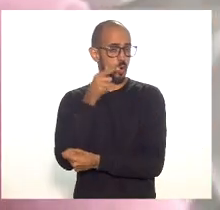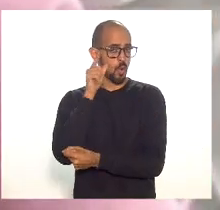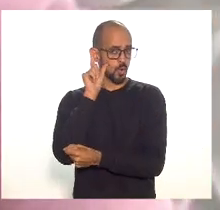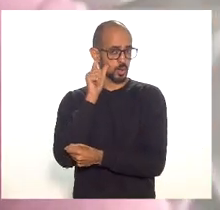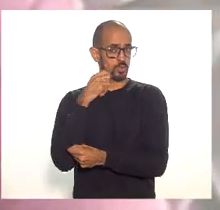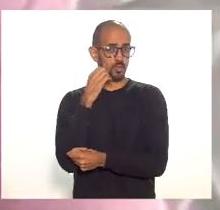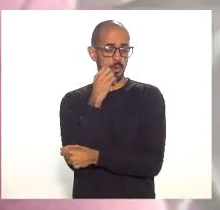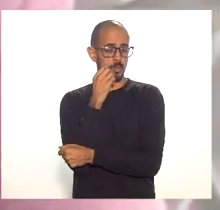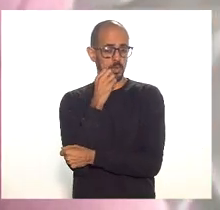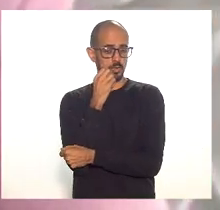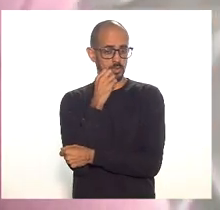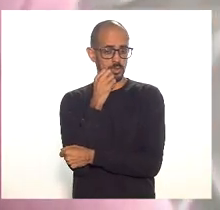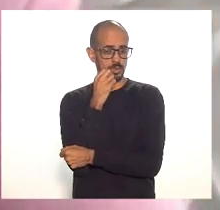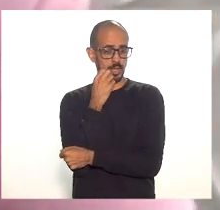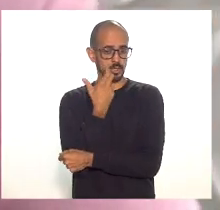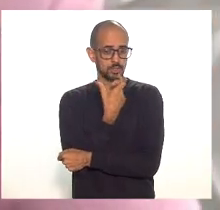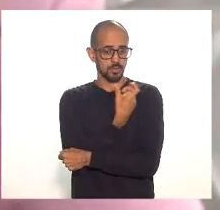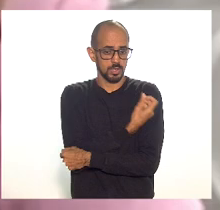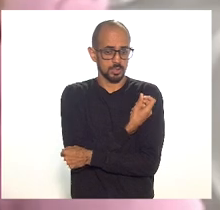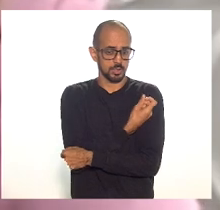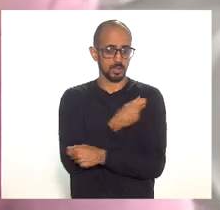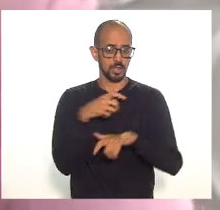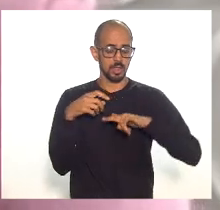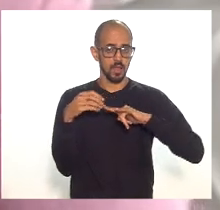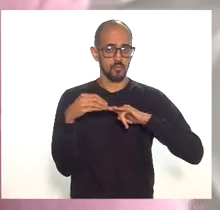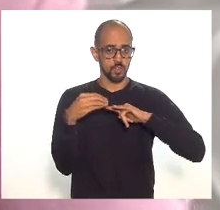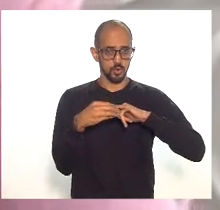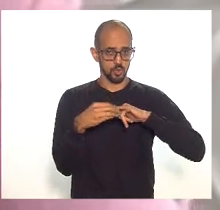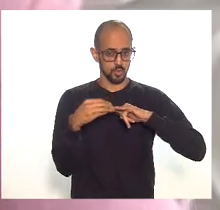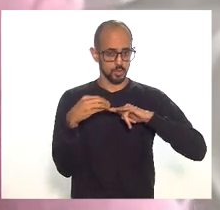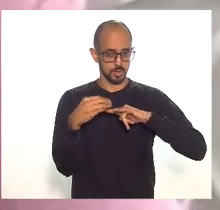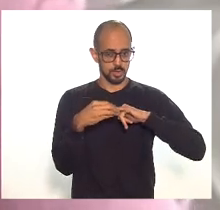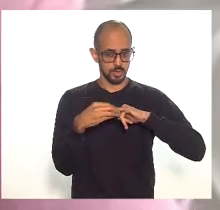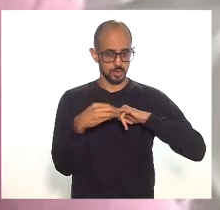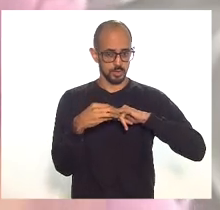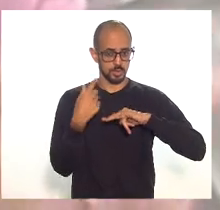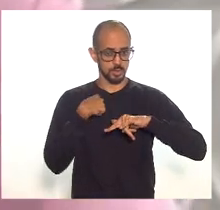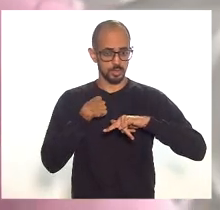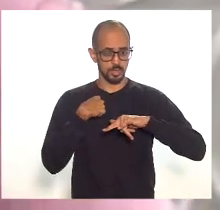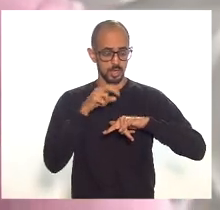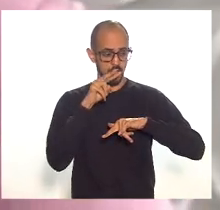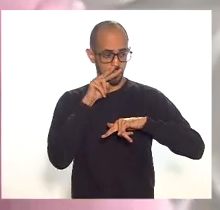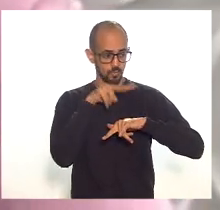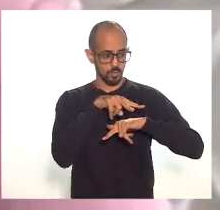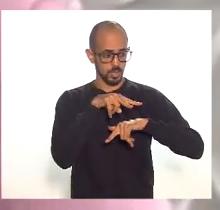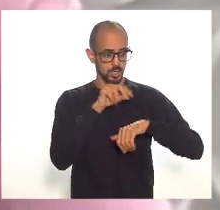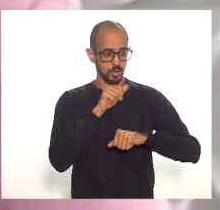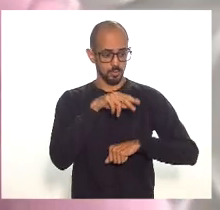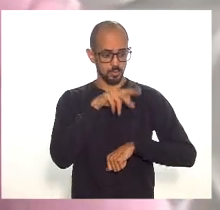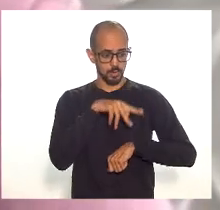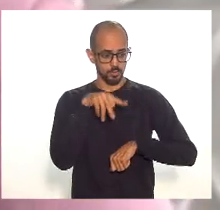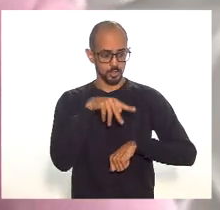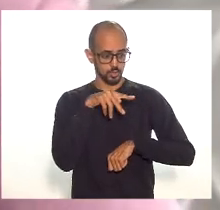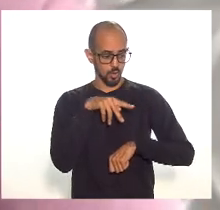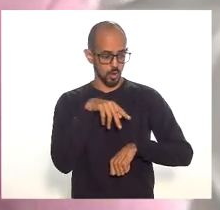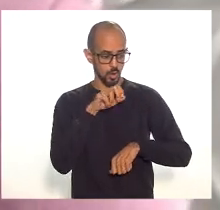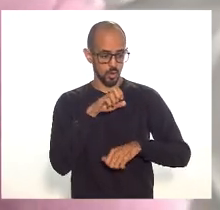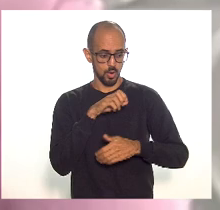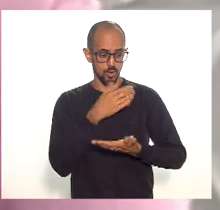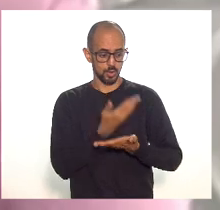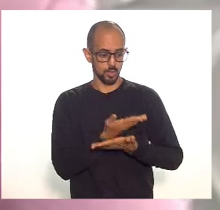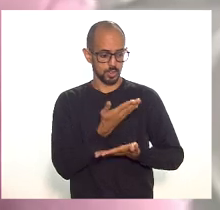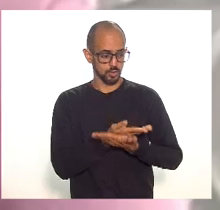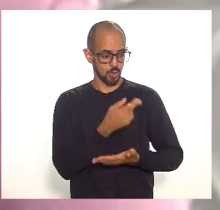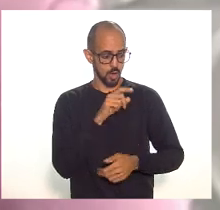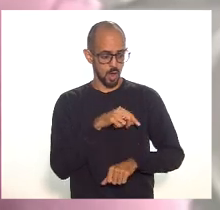de receber a vacina feita pela Fiocruz e eu assisti quando um professor da rede pública se apresentou e